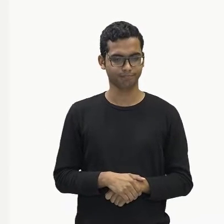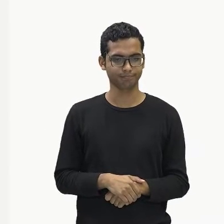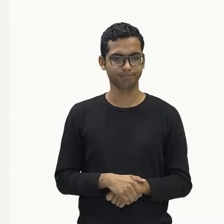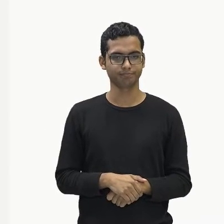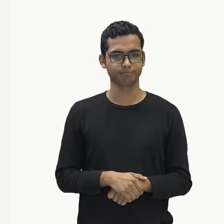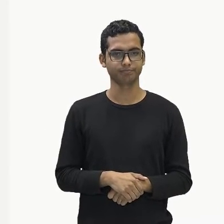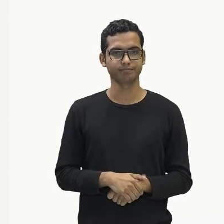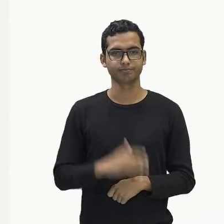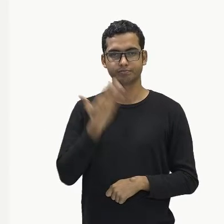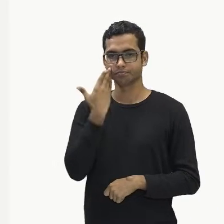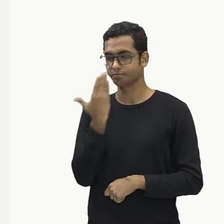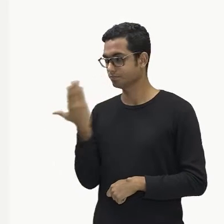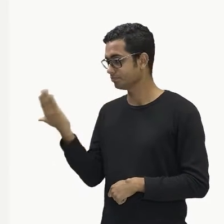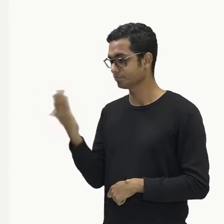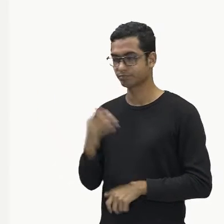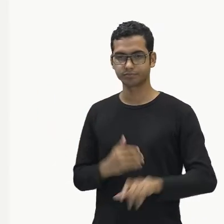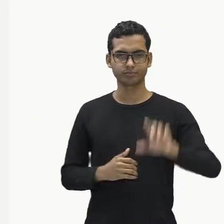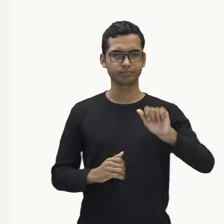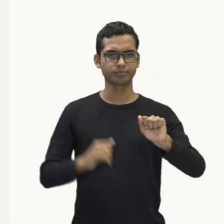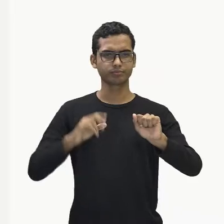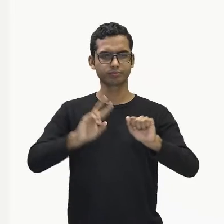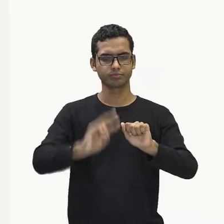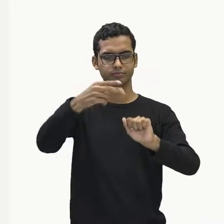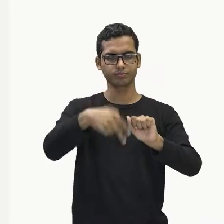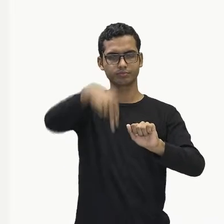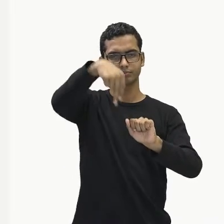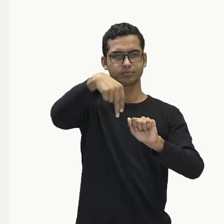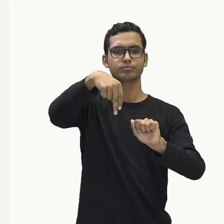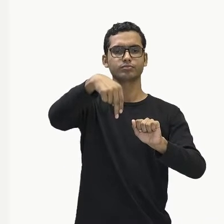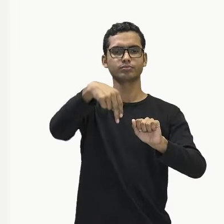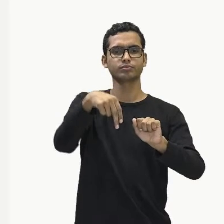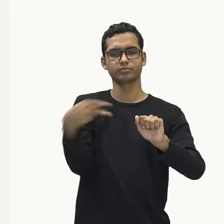potenciação, A elevado a N igual a B,